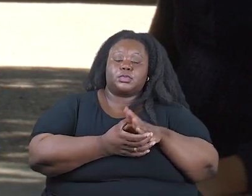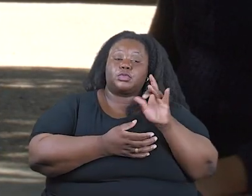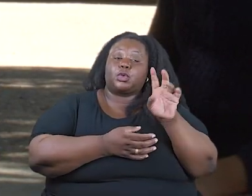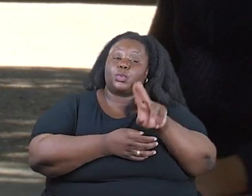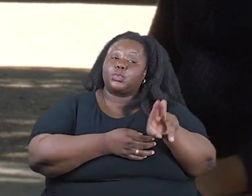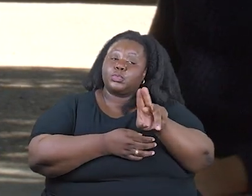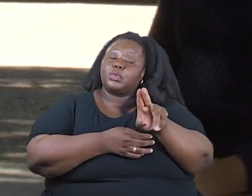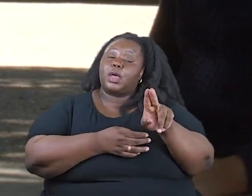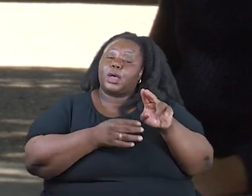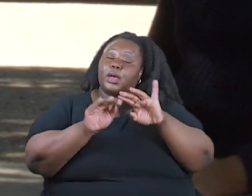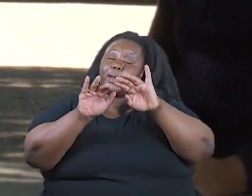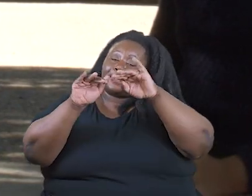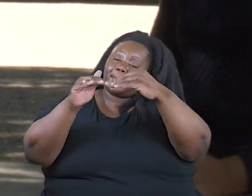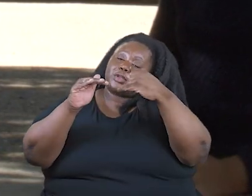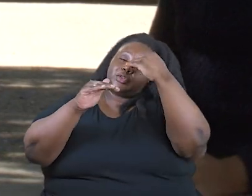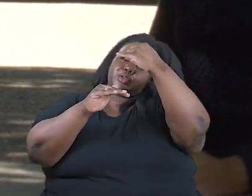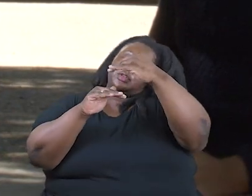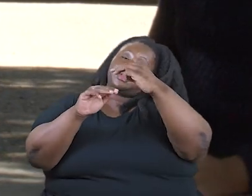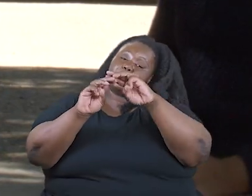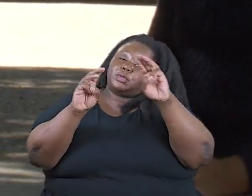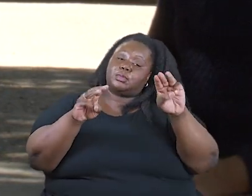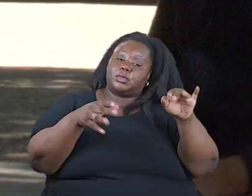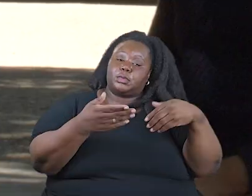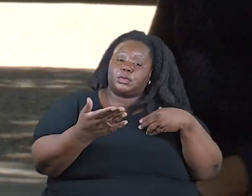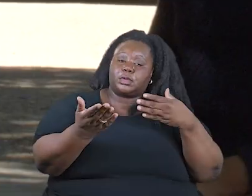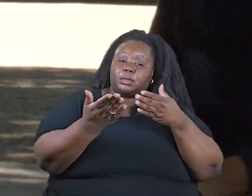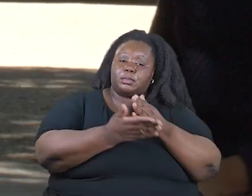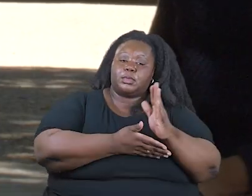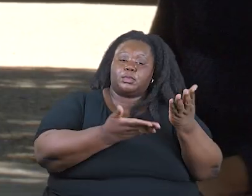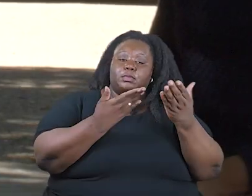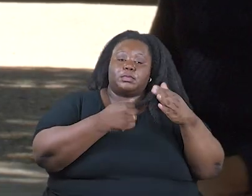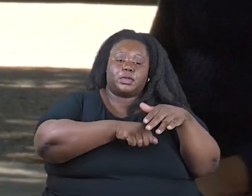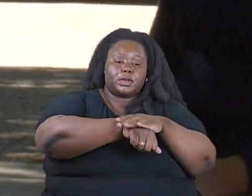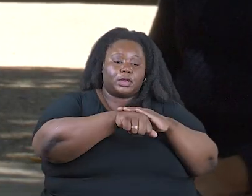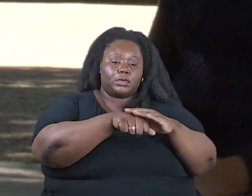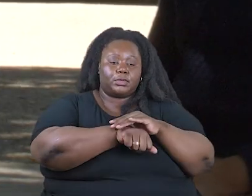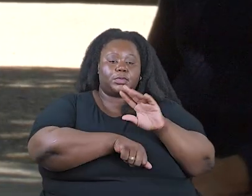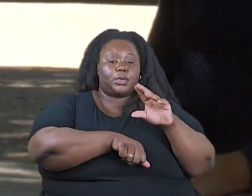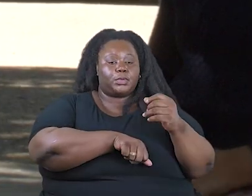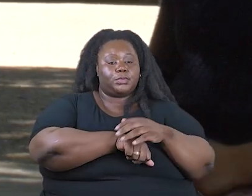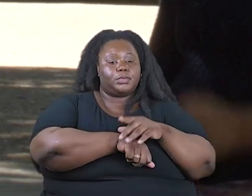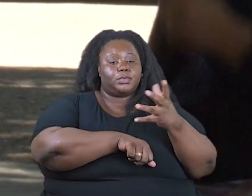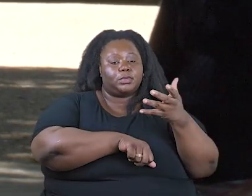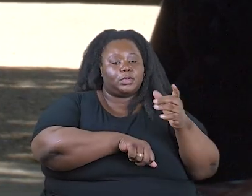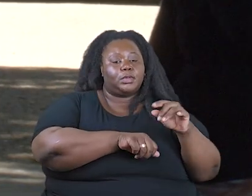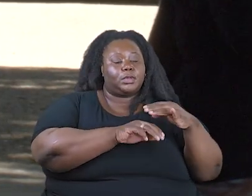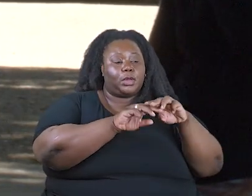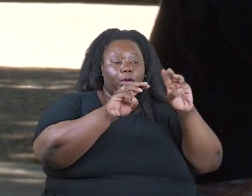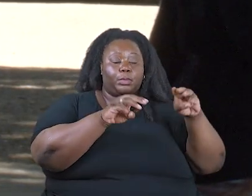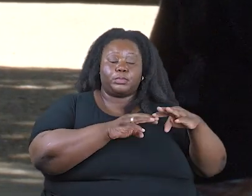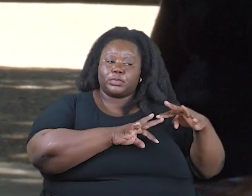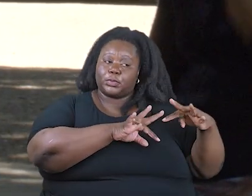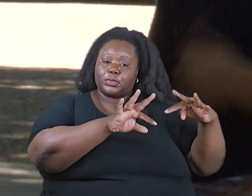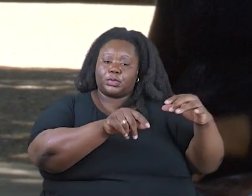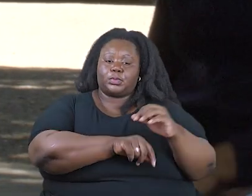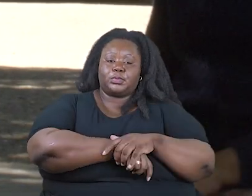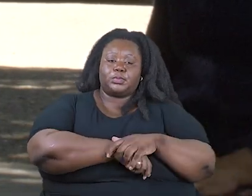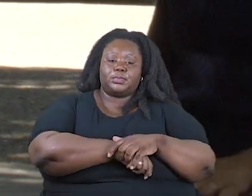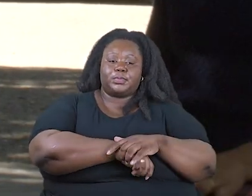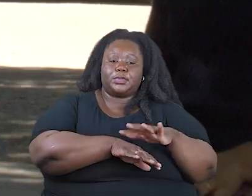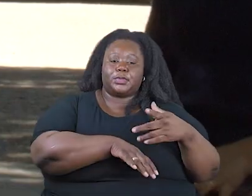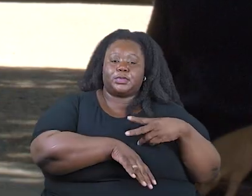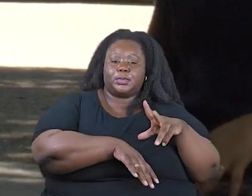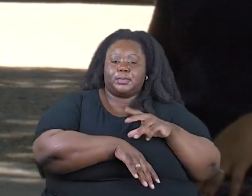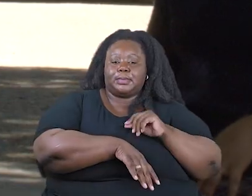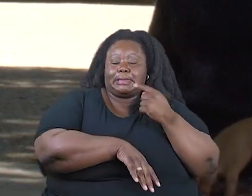o mezanino do museu. Aí, quando foi aprovado, me chamaram lá na conversa e falaram assim, olha, a gente quer que você ocupe o museu inteiro. Aí eu